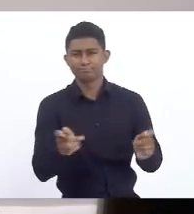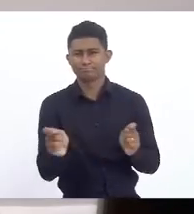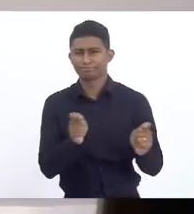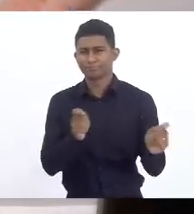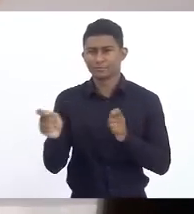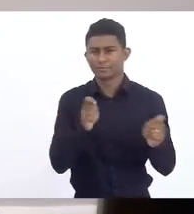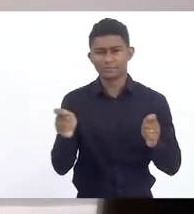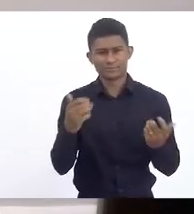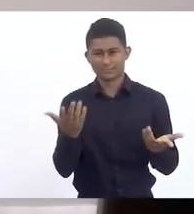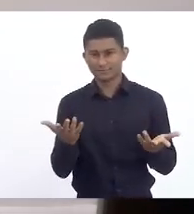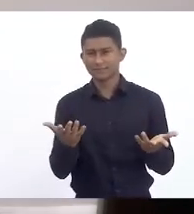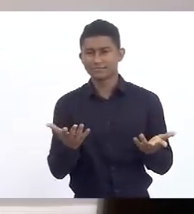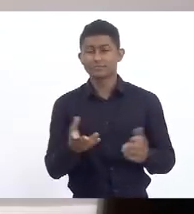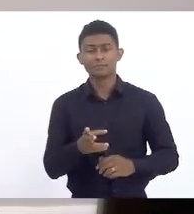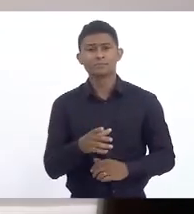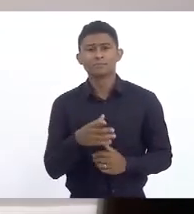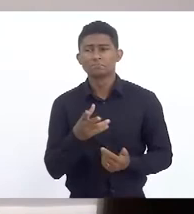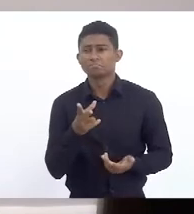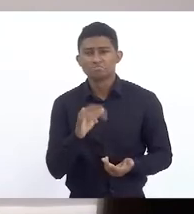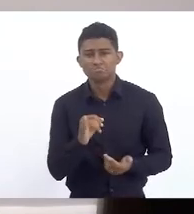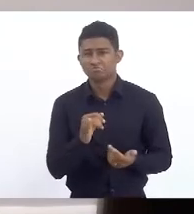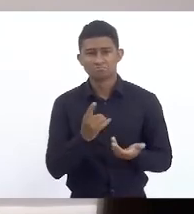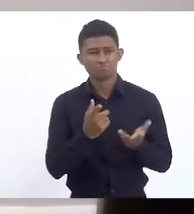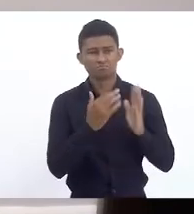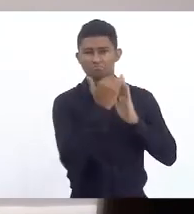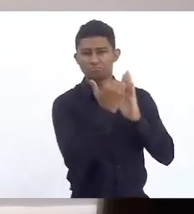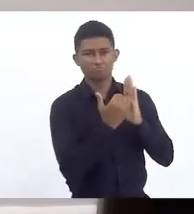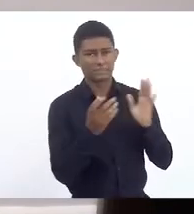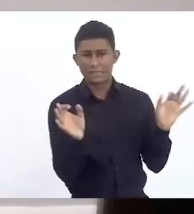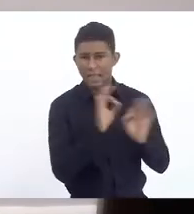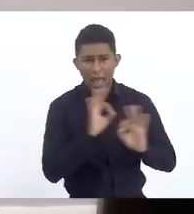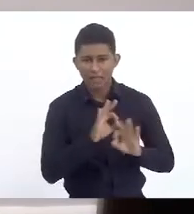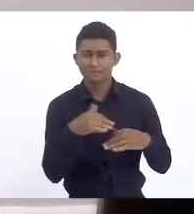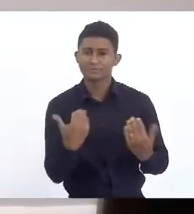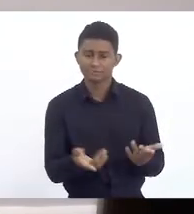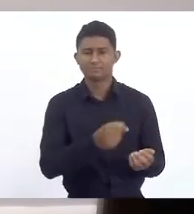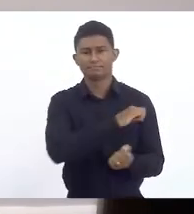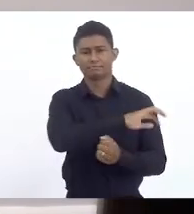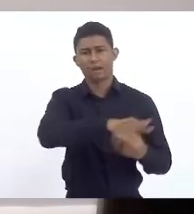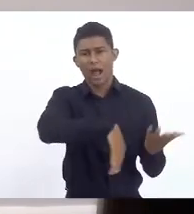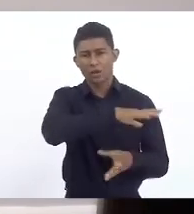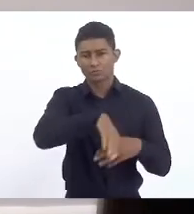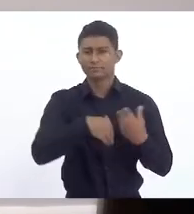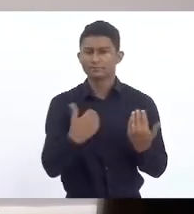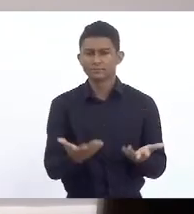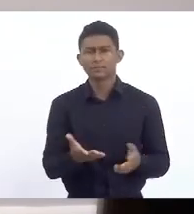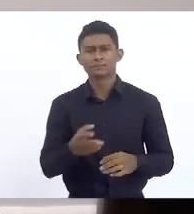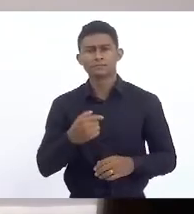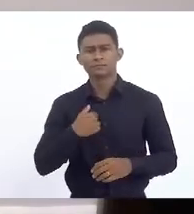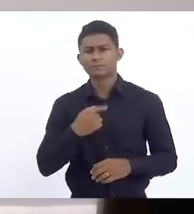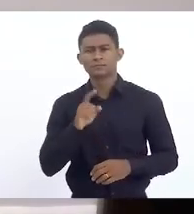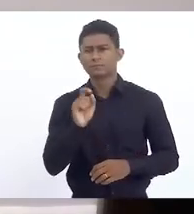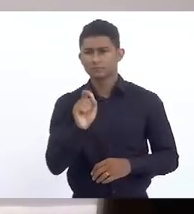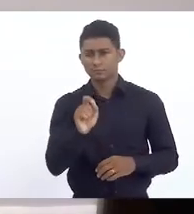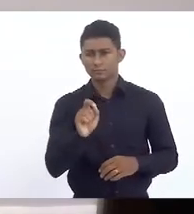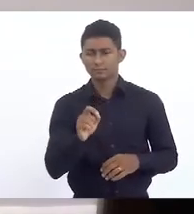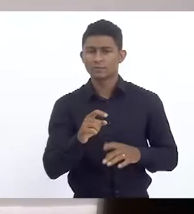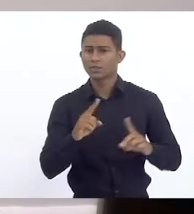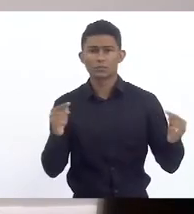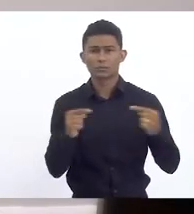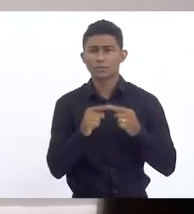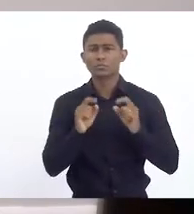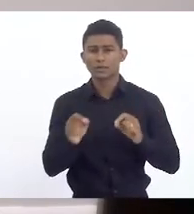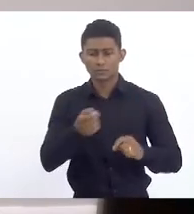senão, continua o mesmo salseiro. Então, esses comentários dizem respeito, função do que a